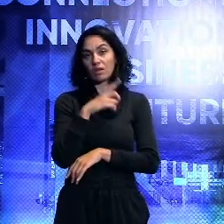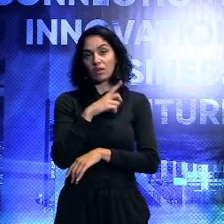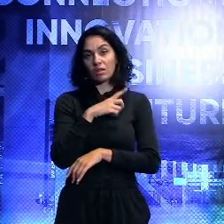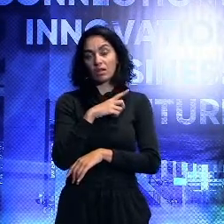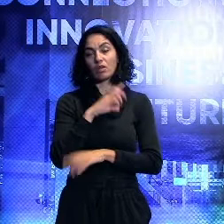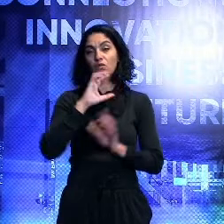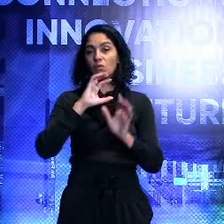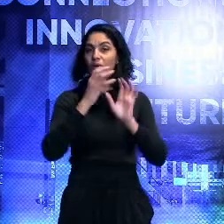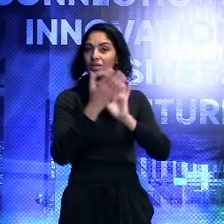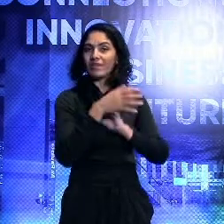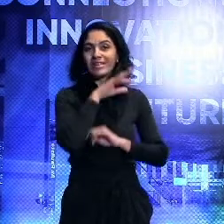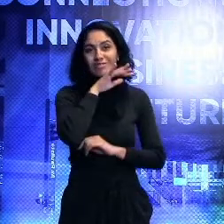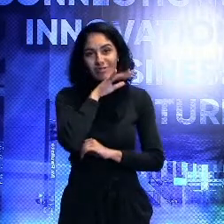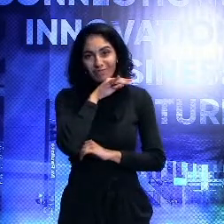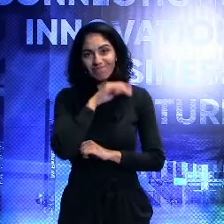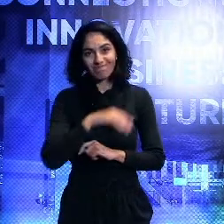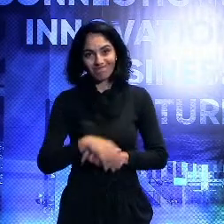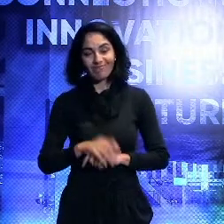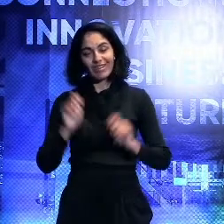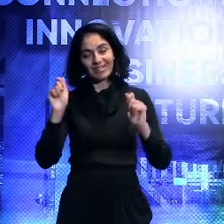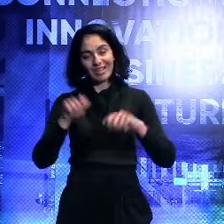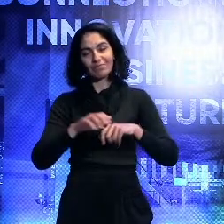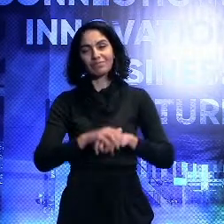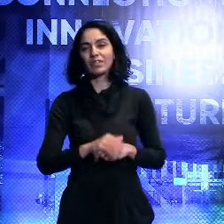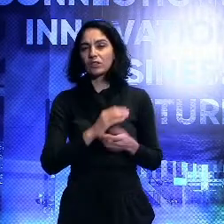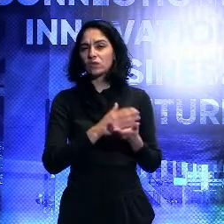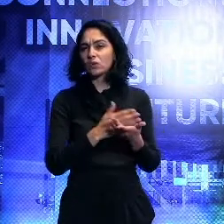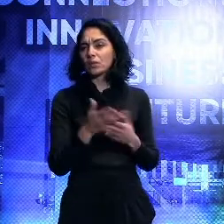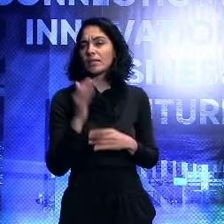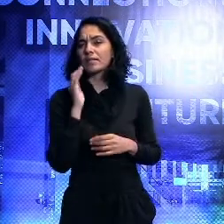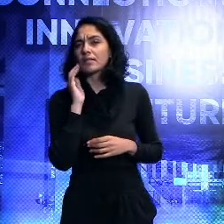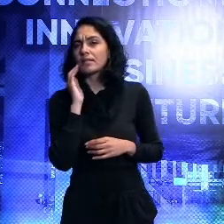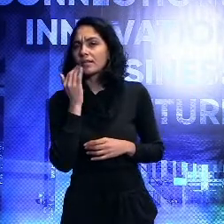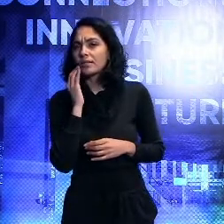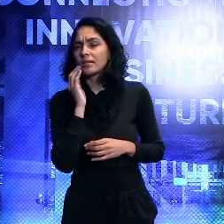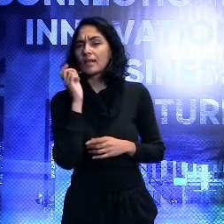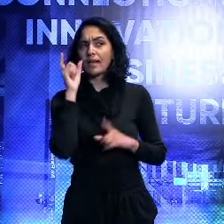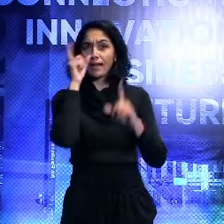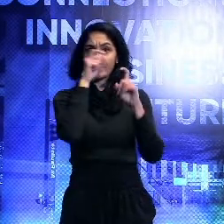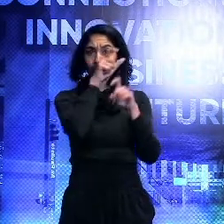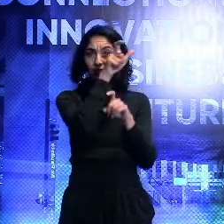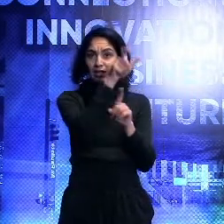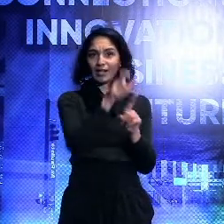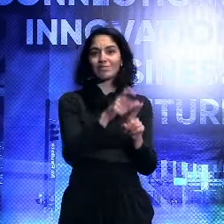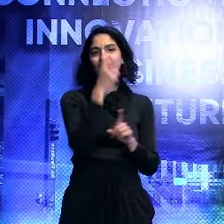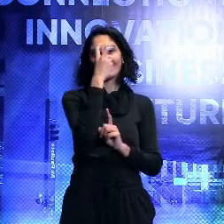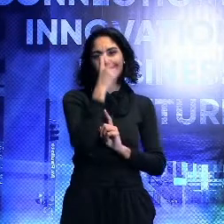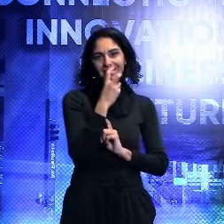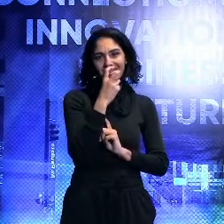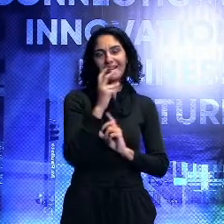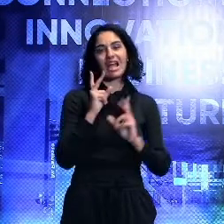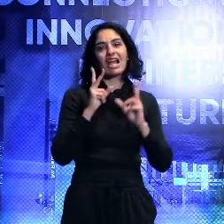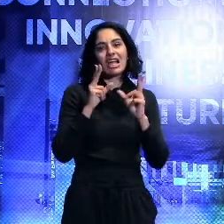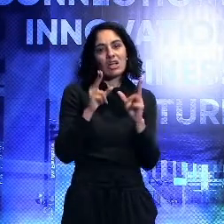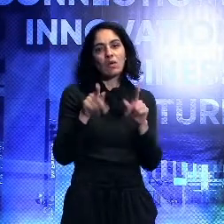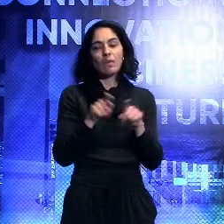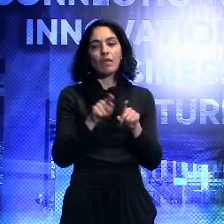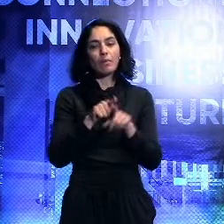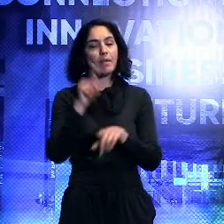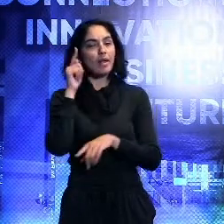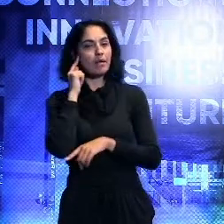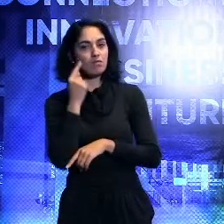interface ruim. E aí você começa a entender as dificuldades daquelas pessoas. A mesma coisa com as dificuldades auditivas e